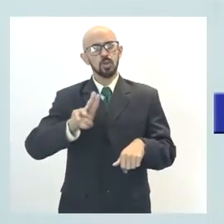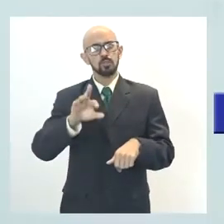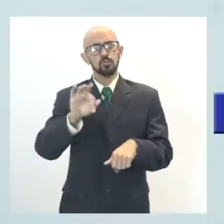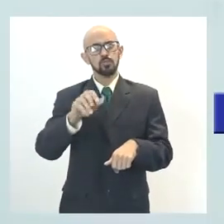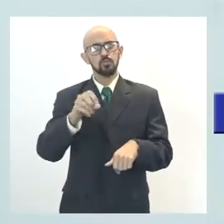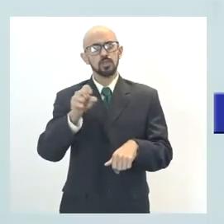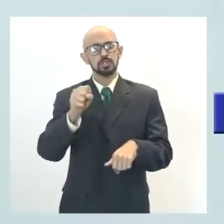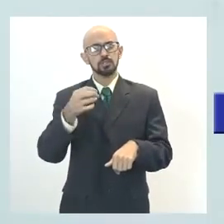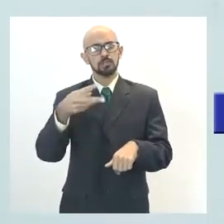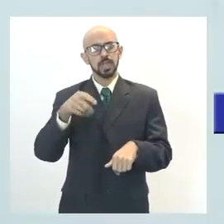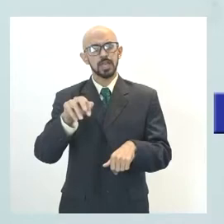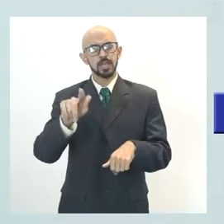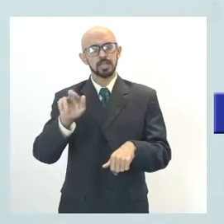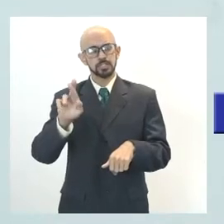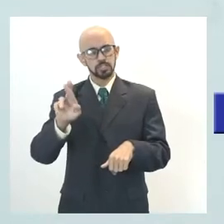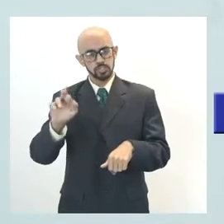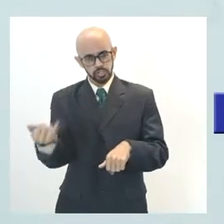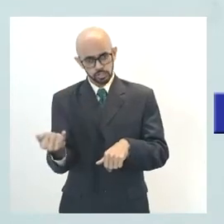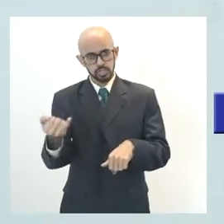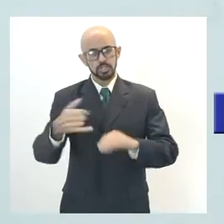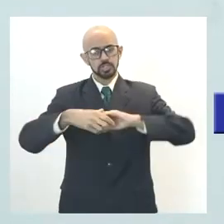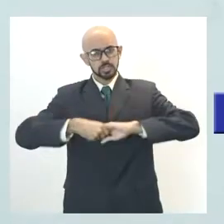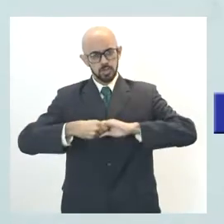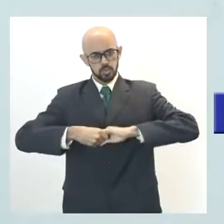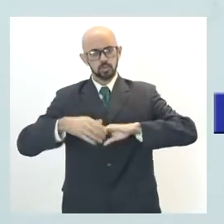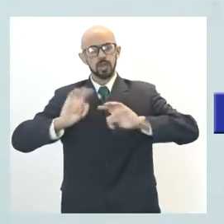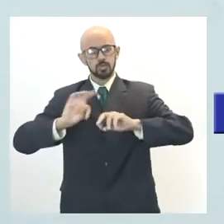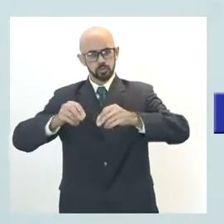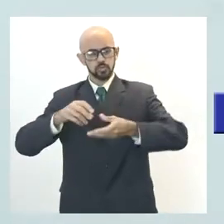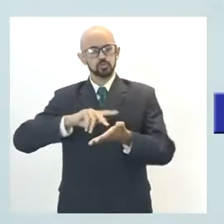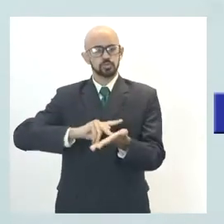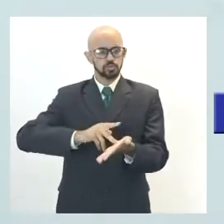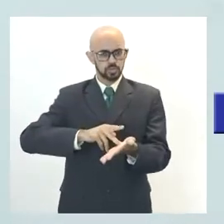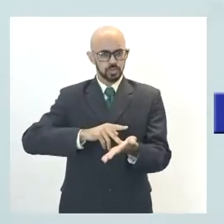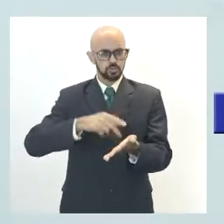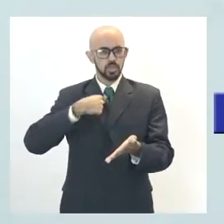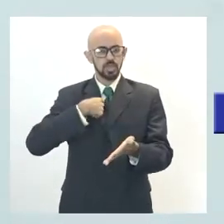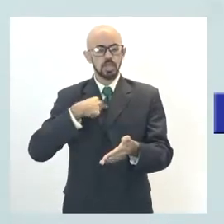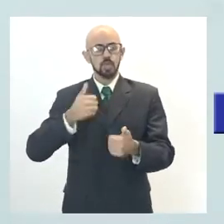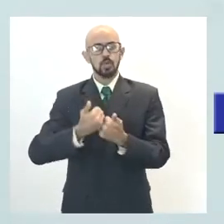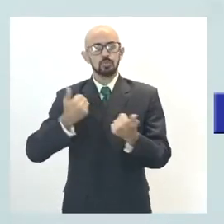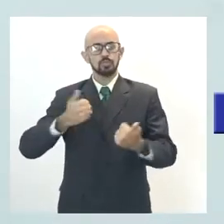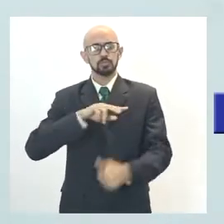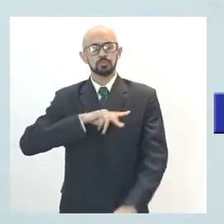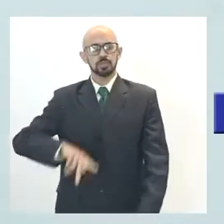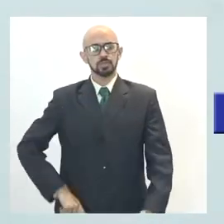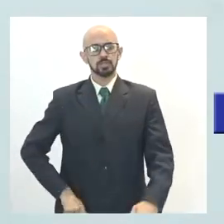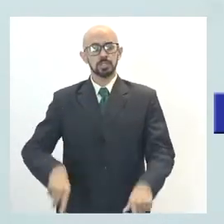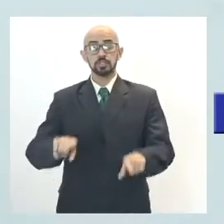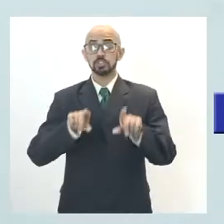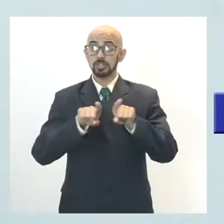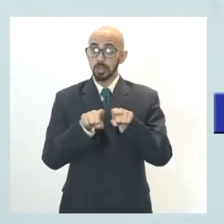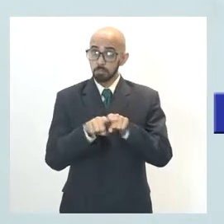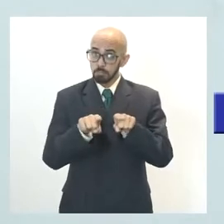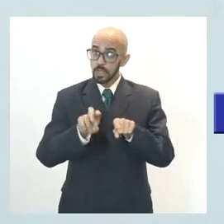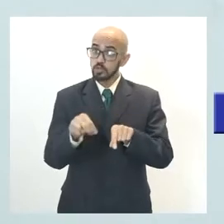todas dizer que além de vice-presidente da Cut E aí aqui eu tô falando de fato como representa curtiu sou servidora Municipal Sou professora